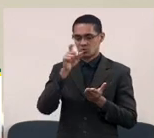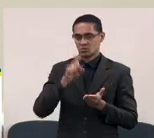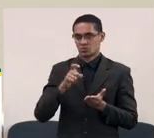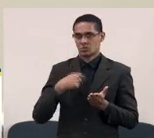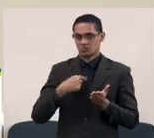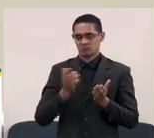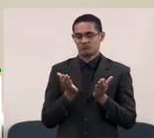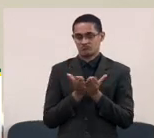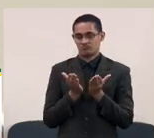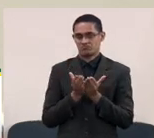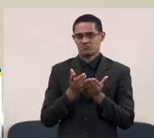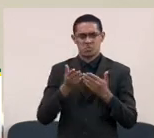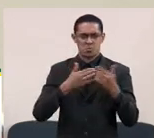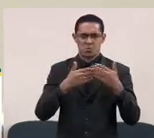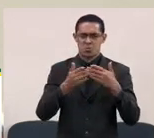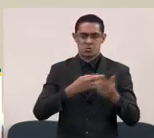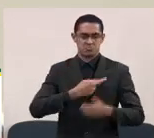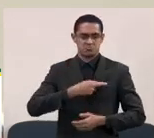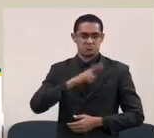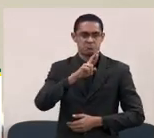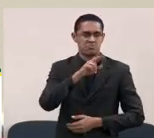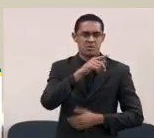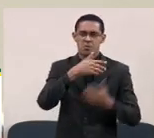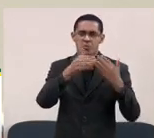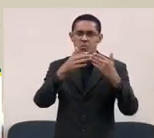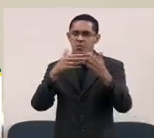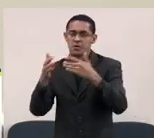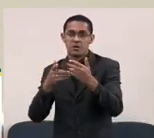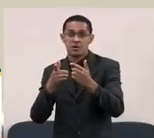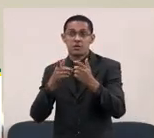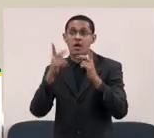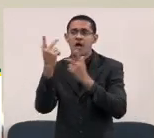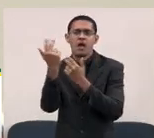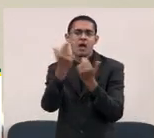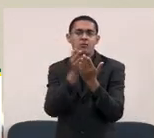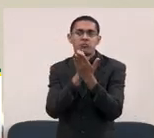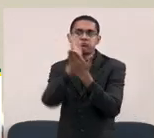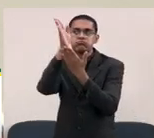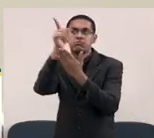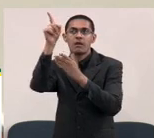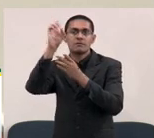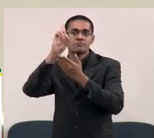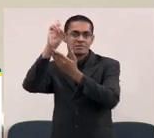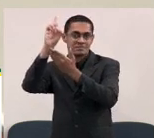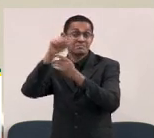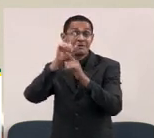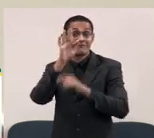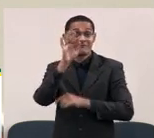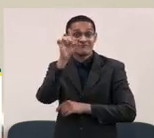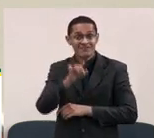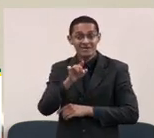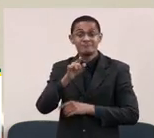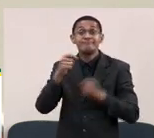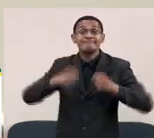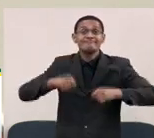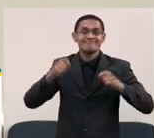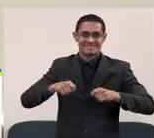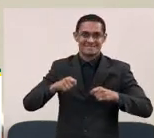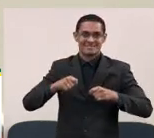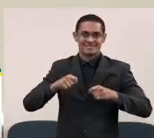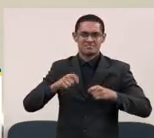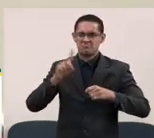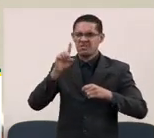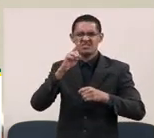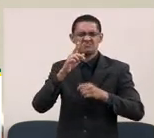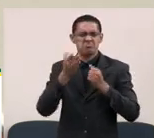Então, para mim, todas as religiões levam o mesmo caminho de Deus. Mas precisa ter fé, mas fé com obras. Não adianta fé